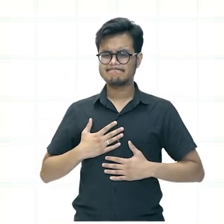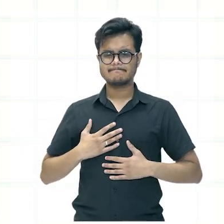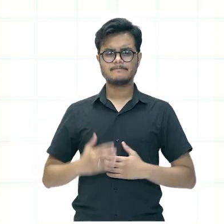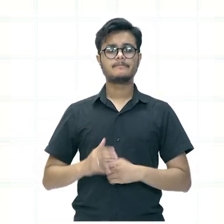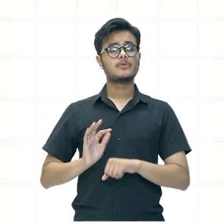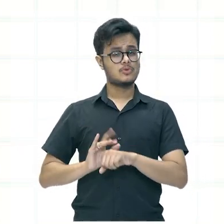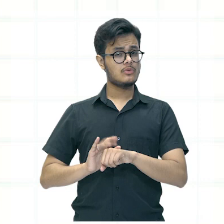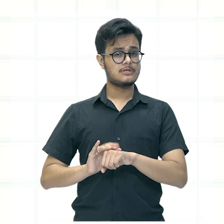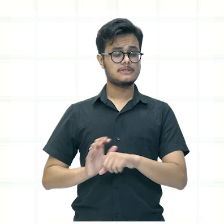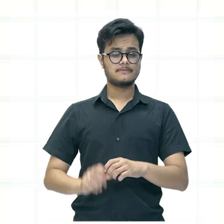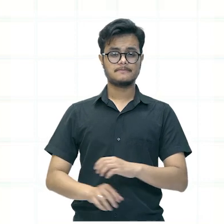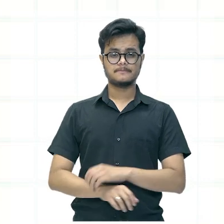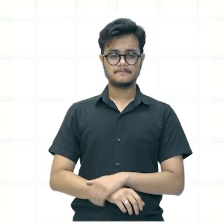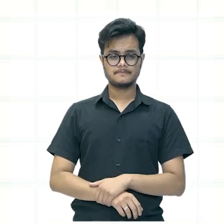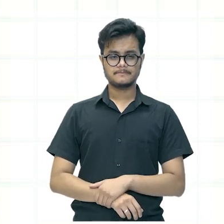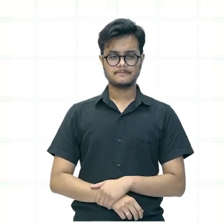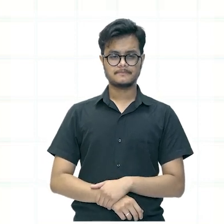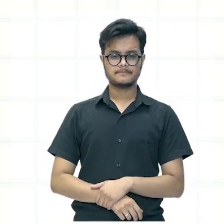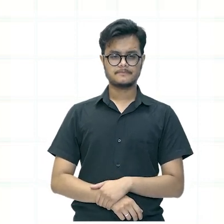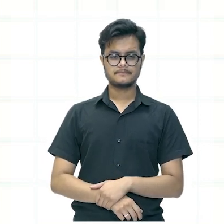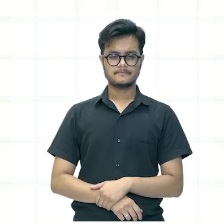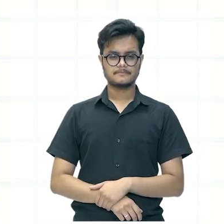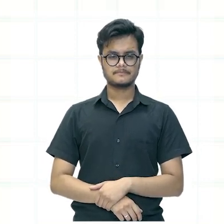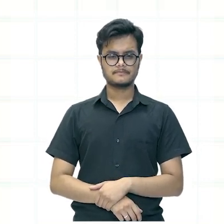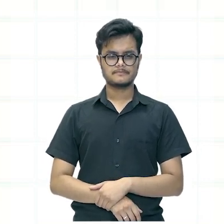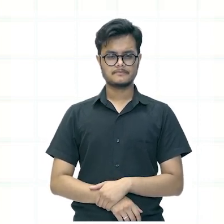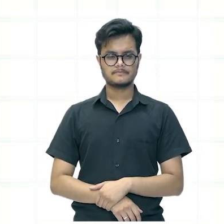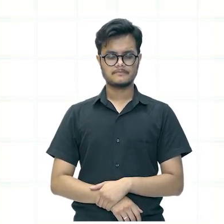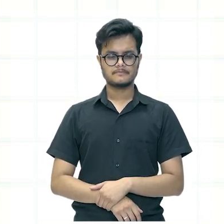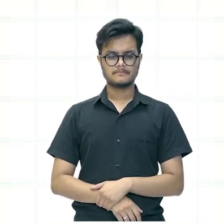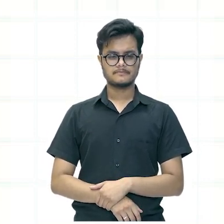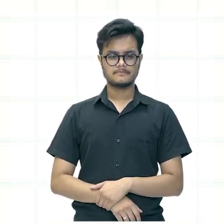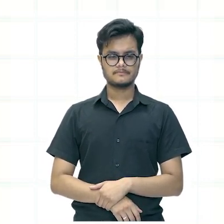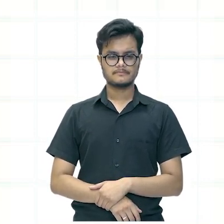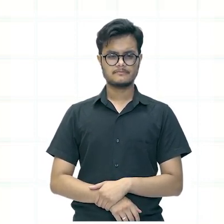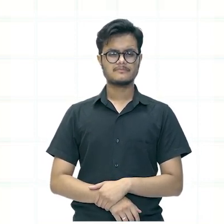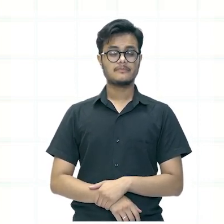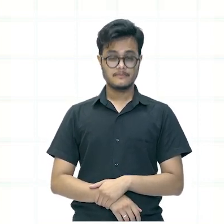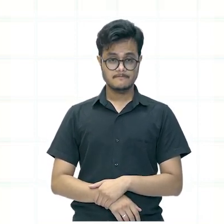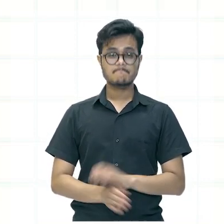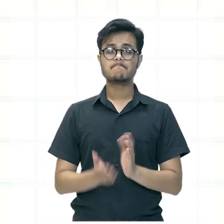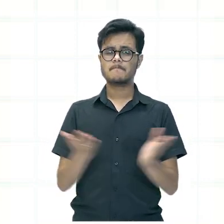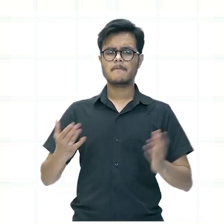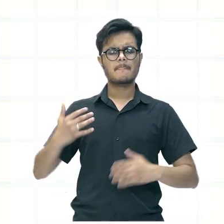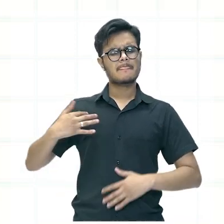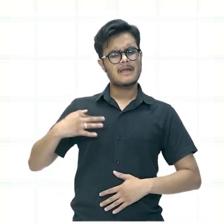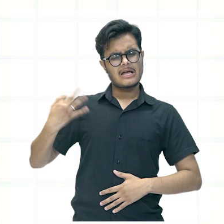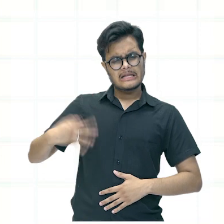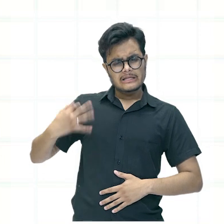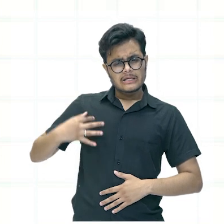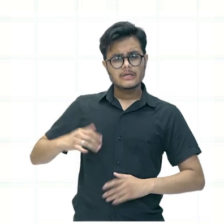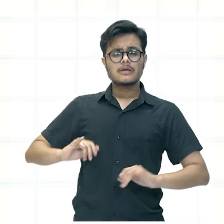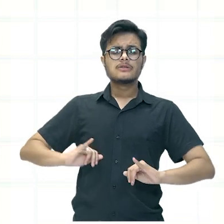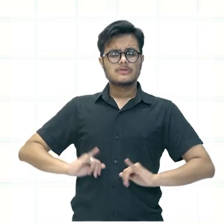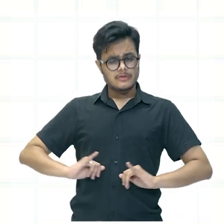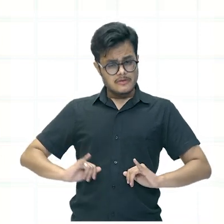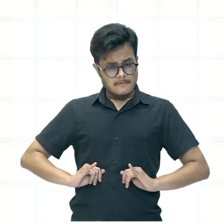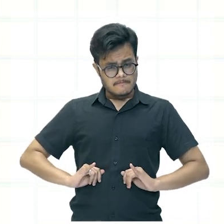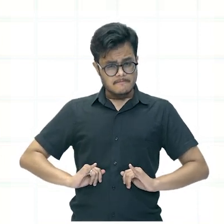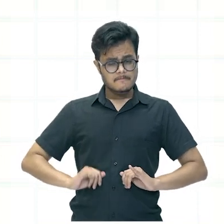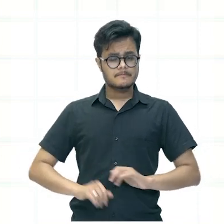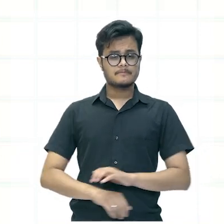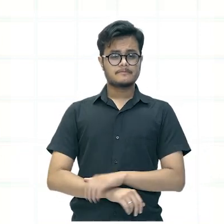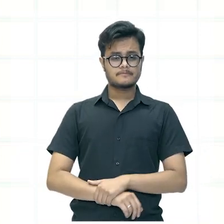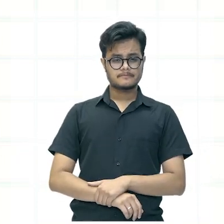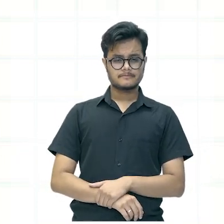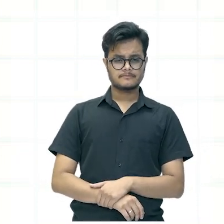As doenças. Aches or pains. Então, dores, né? Ou sofrimentos, right?